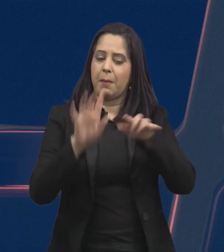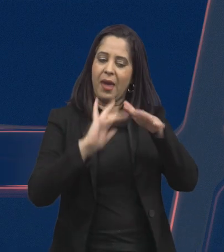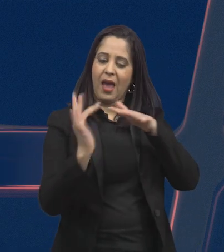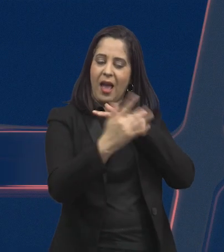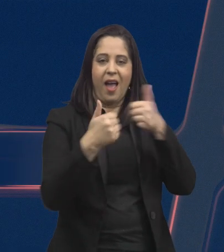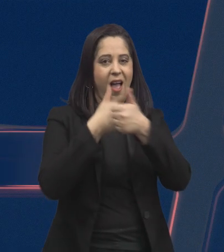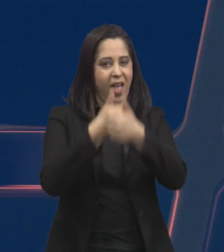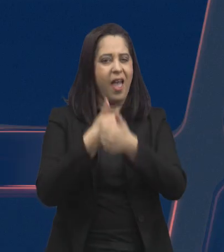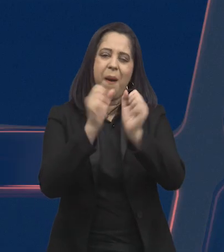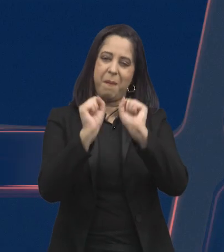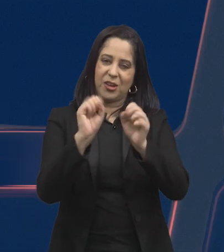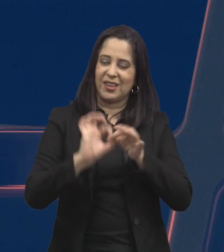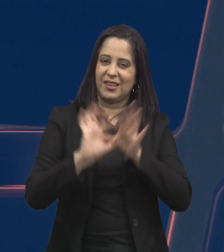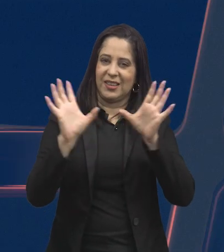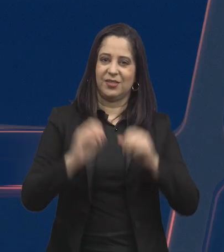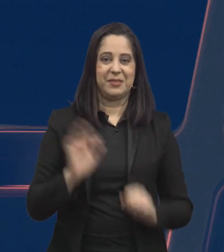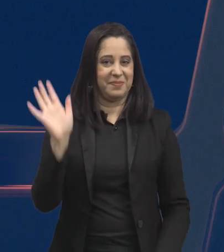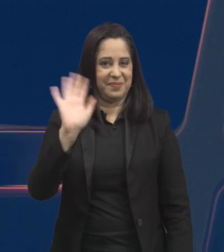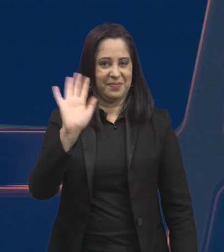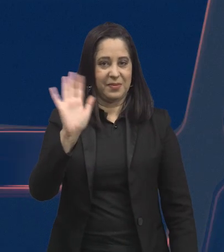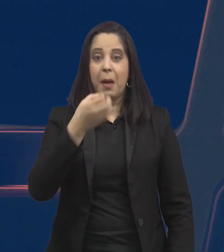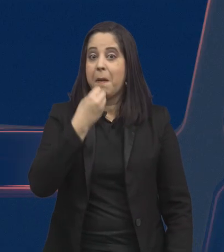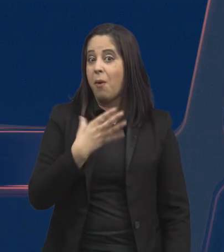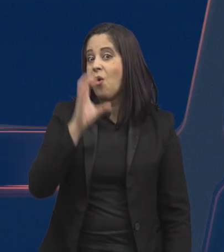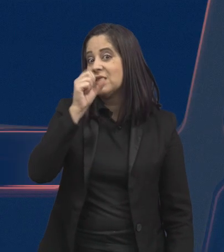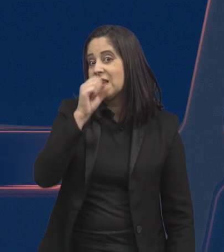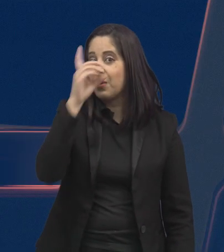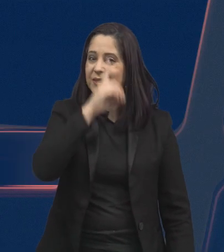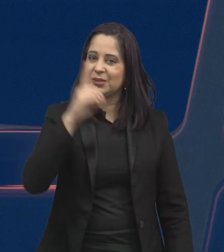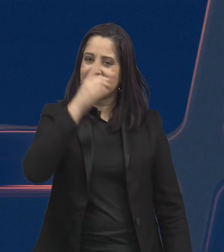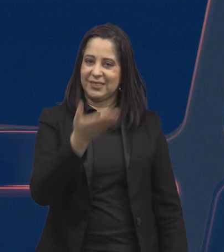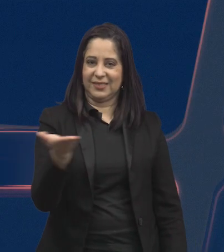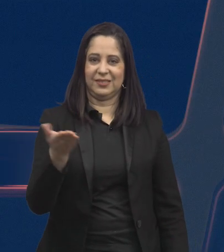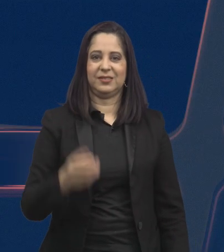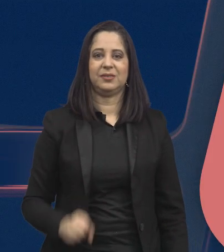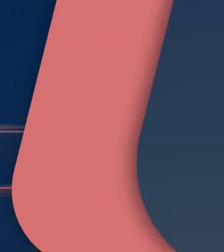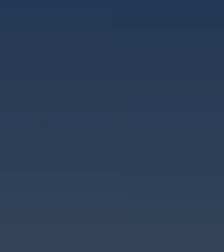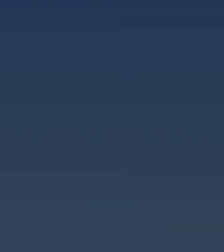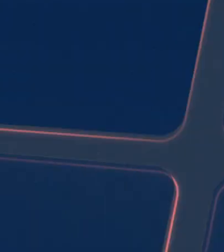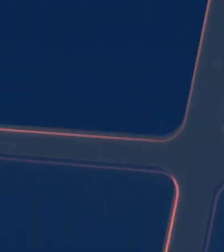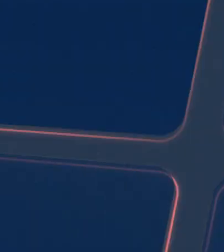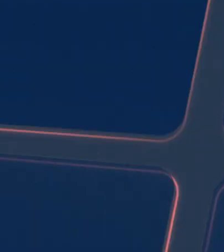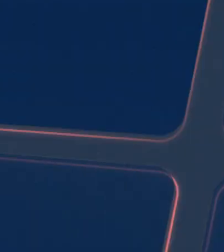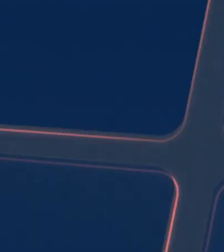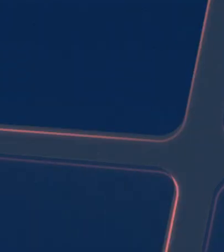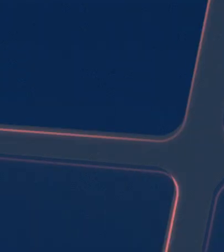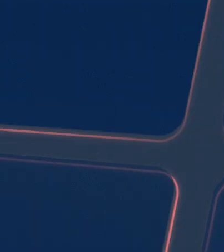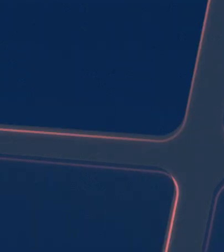YouTube. Nos siga também nas redes sociais desse mesmo endereço. Até a próxima, bom fim de semana!